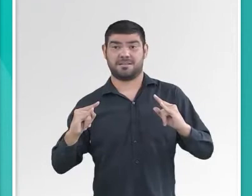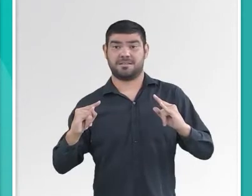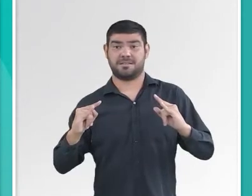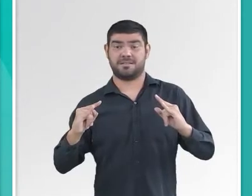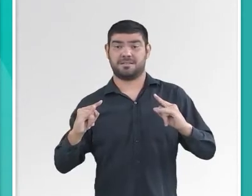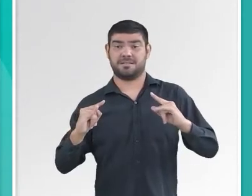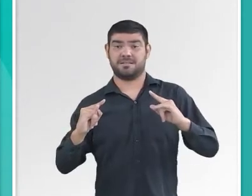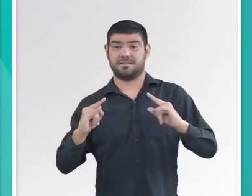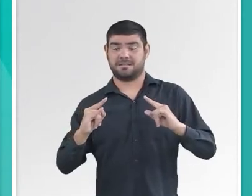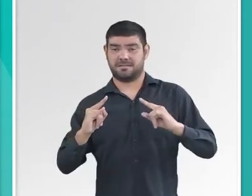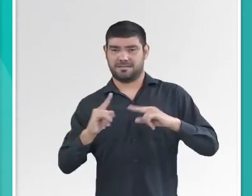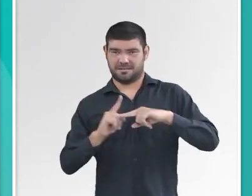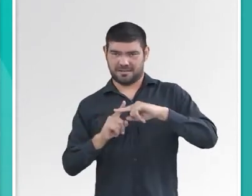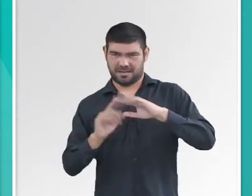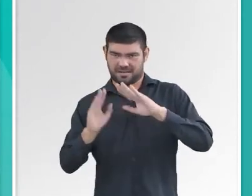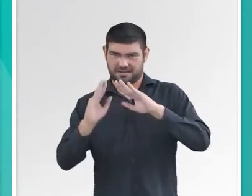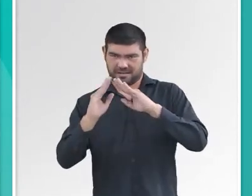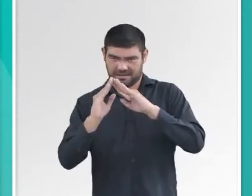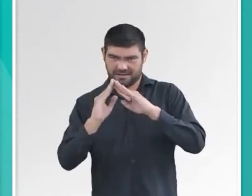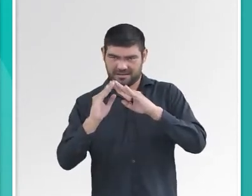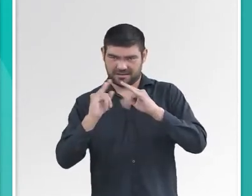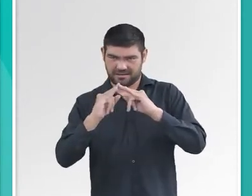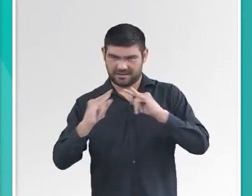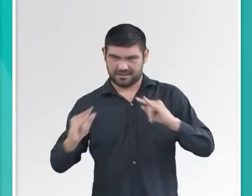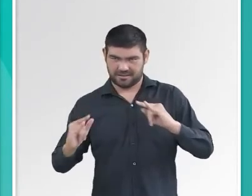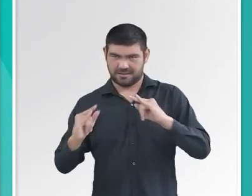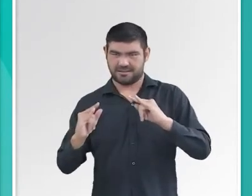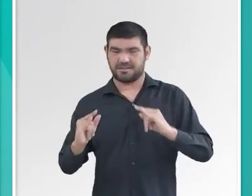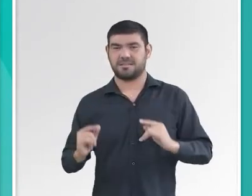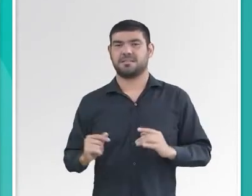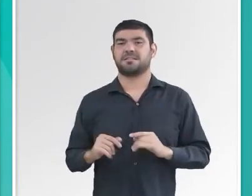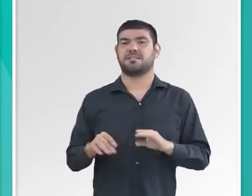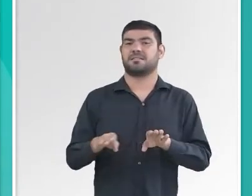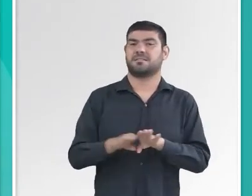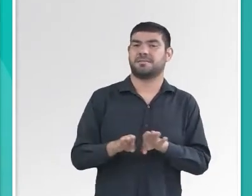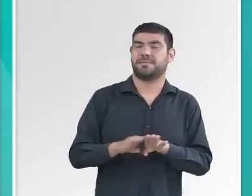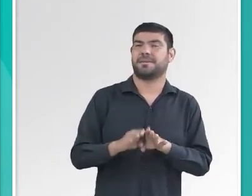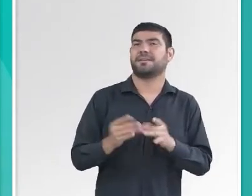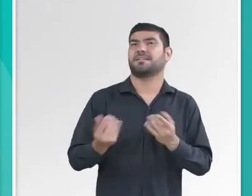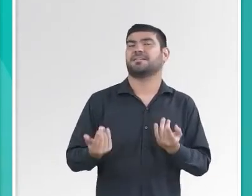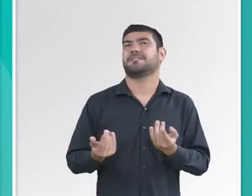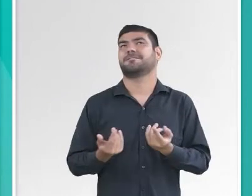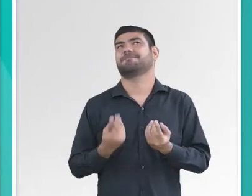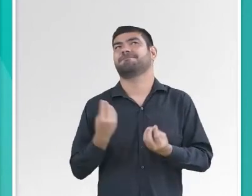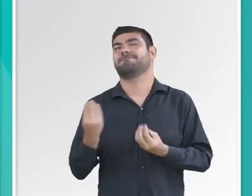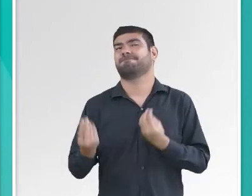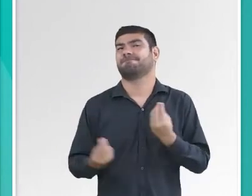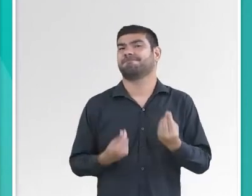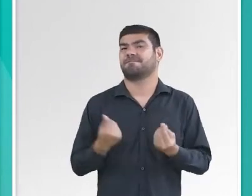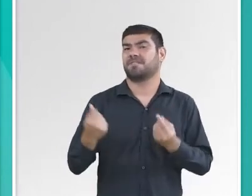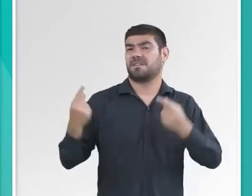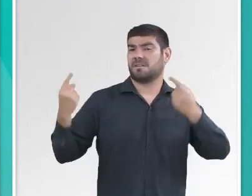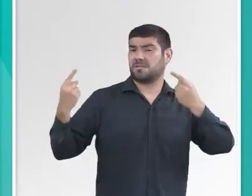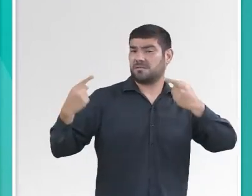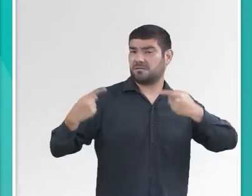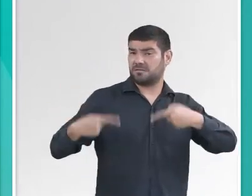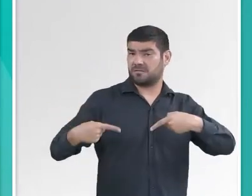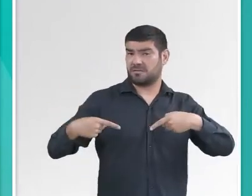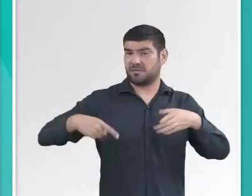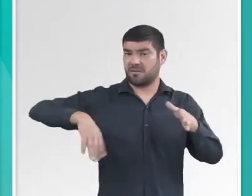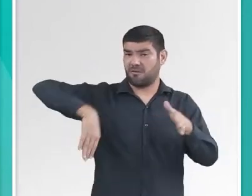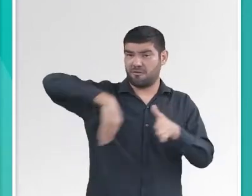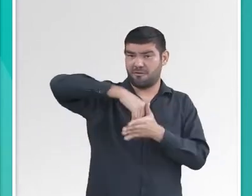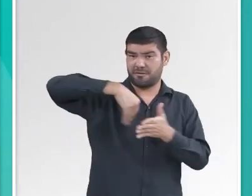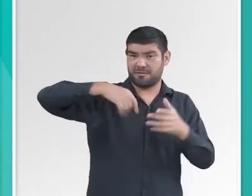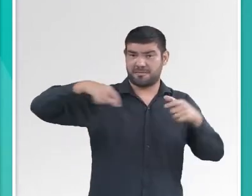na sua igreja, está valendo também você resenhar sobre, de repente, um torneio de futebol que aconteceu na sua